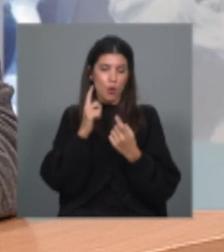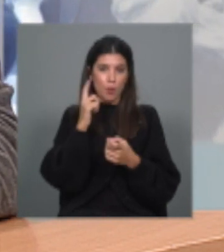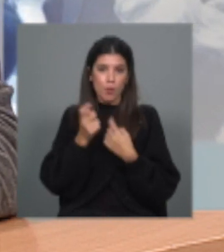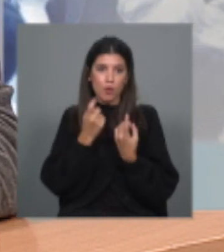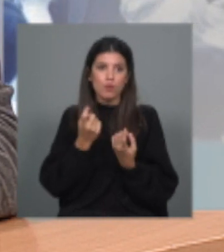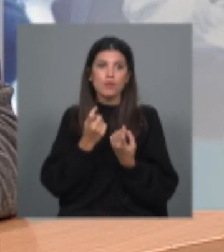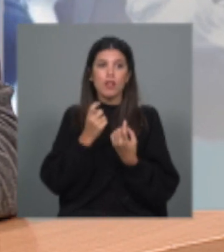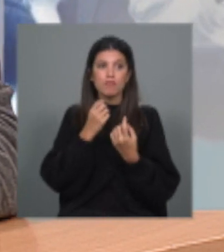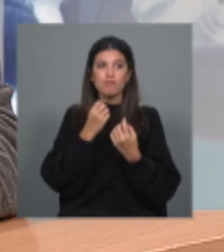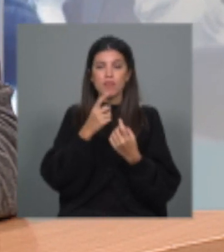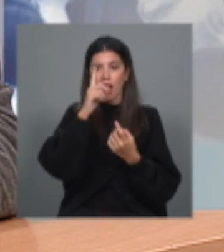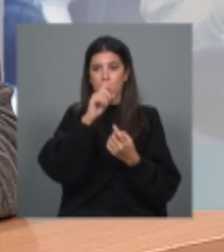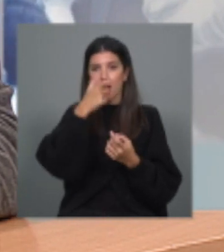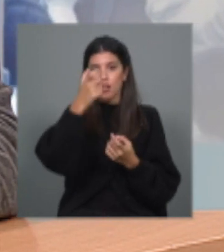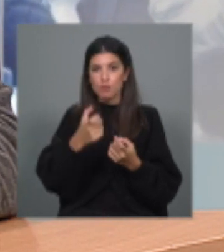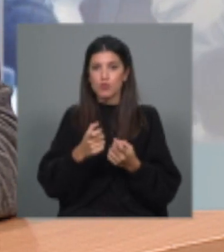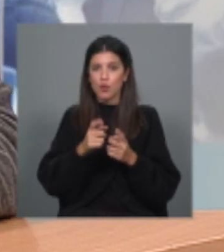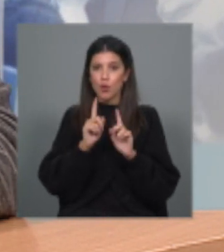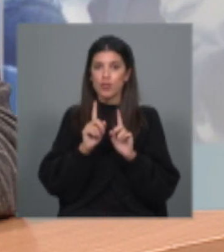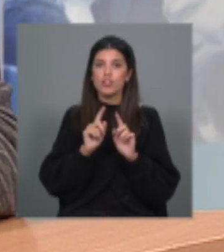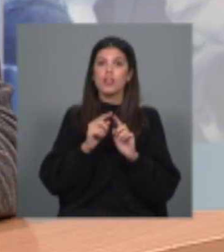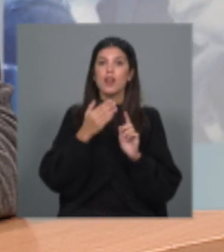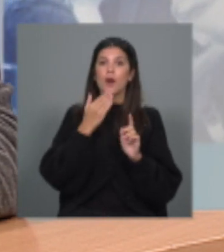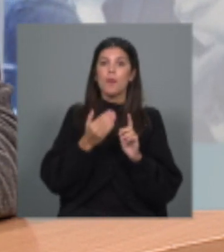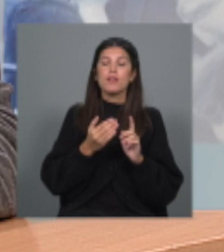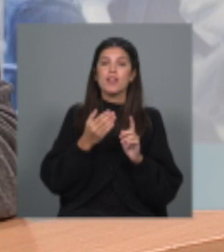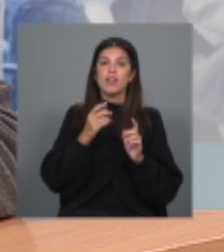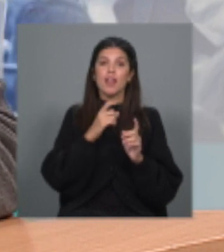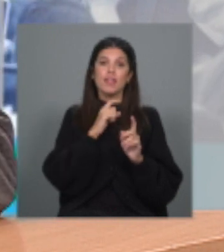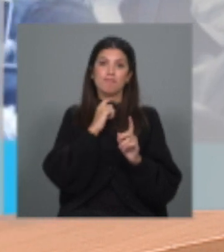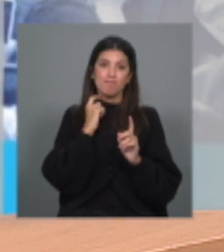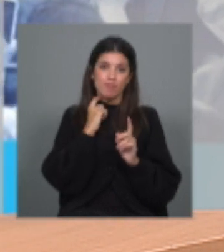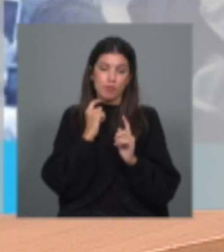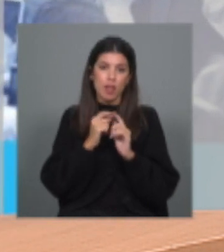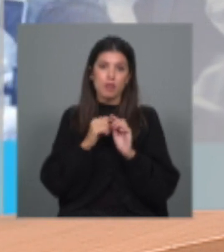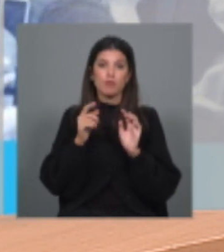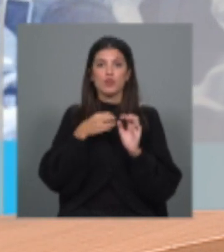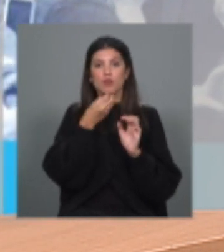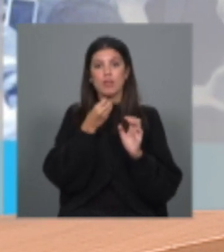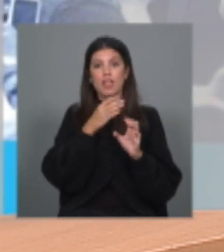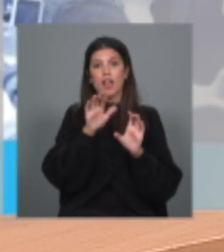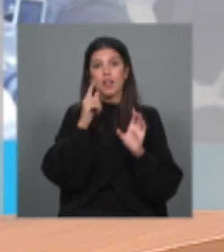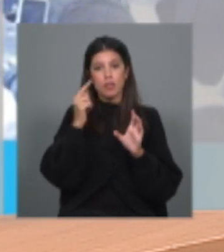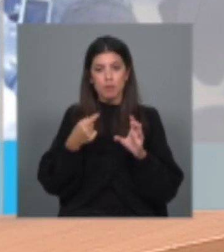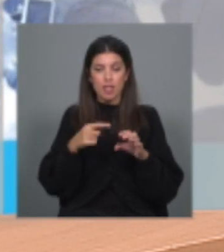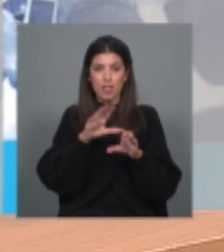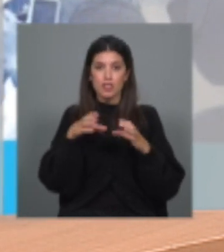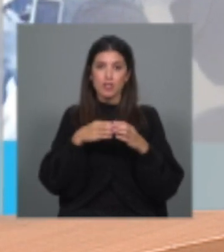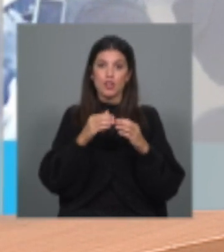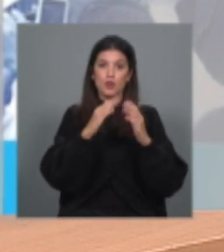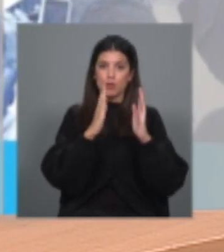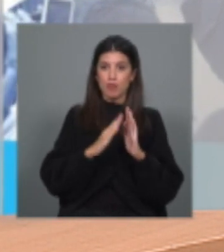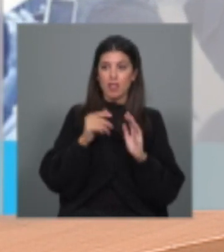portanto... Padre José Miguel, muito obrigado por ter partilhado aqui uma vez mais a experiência no seminário, Obrigado. onde já está há alguns anos, não é? É